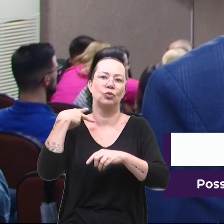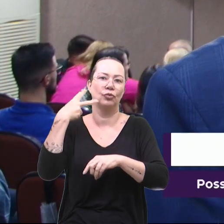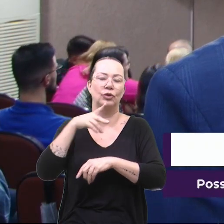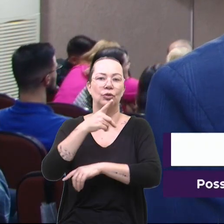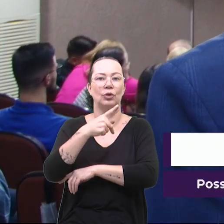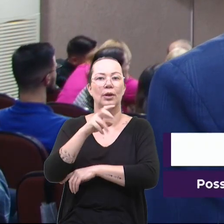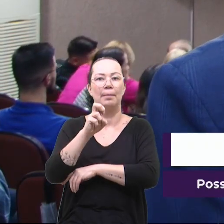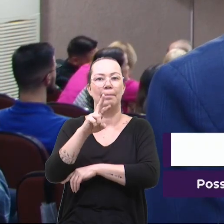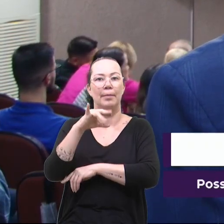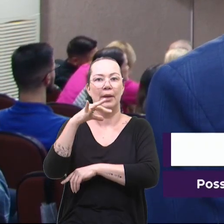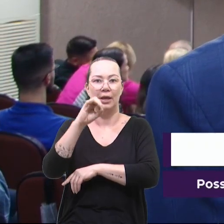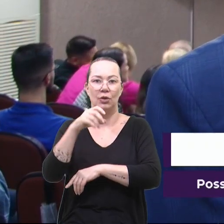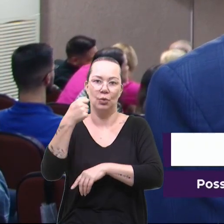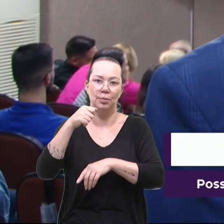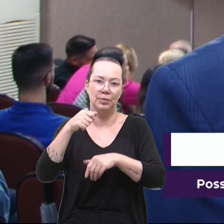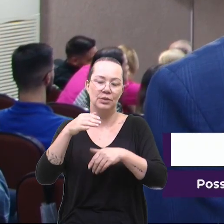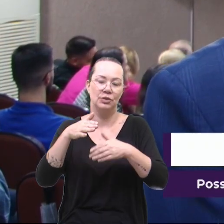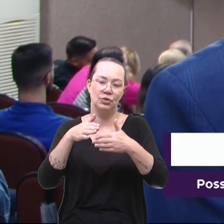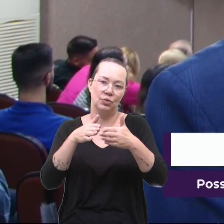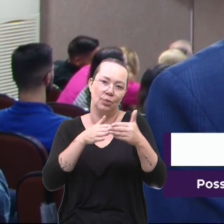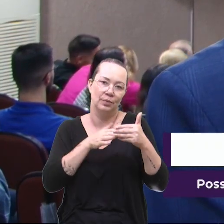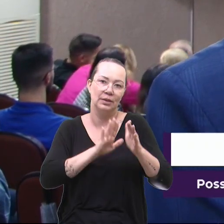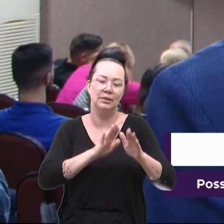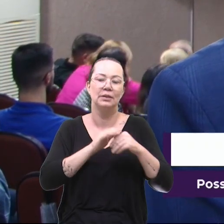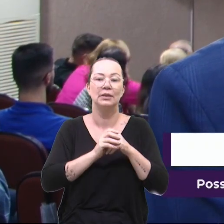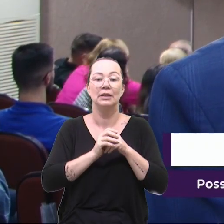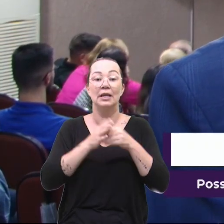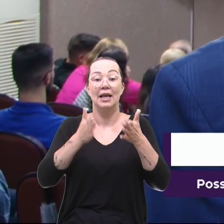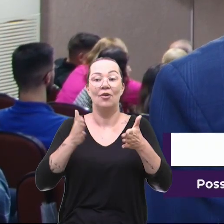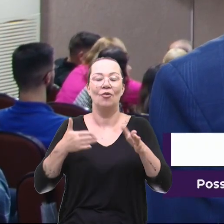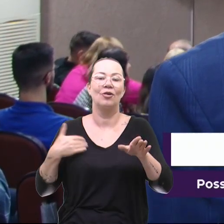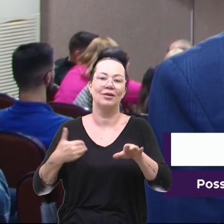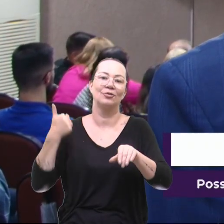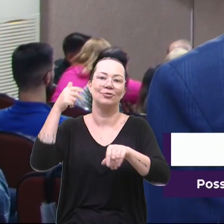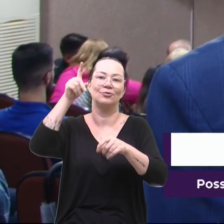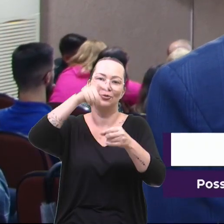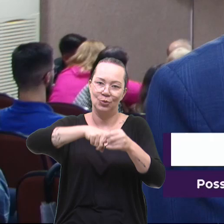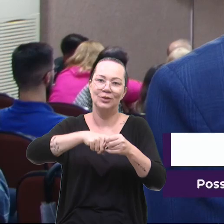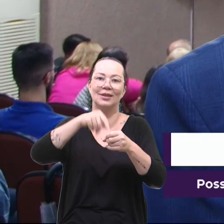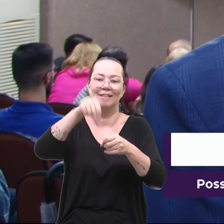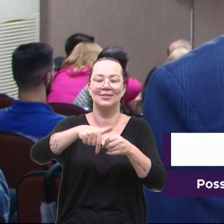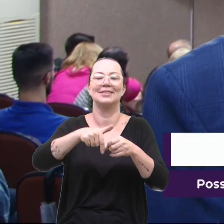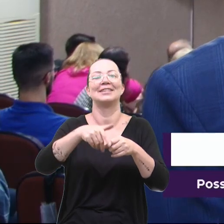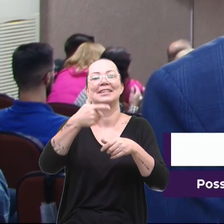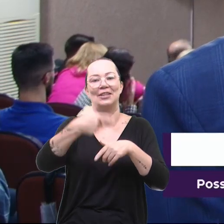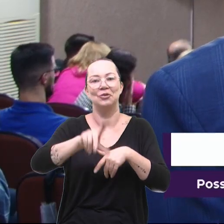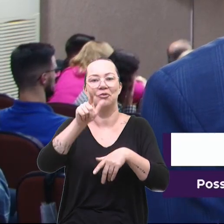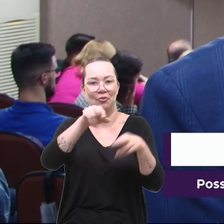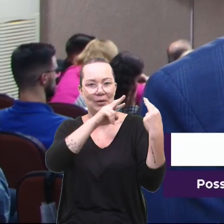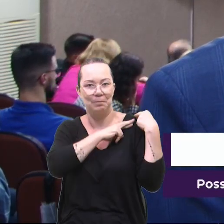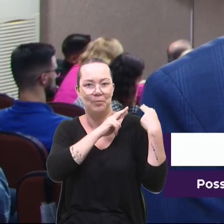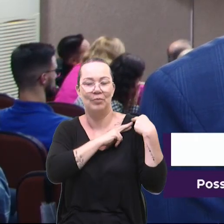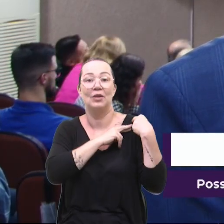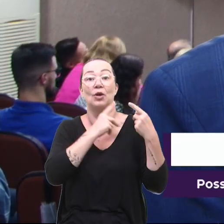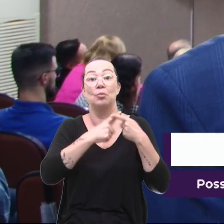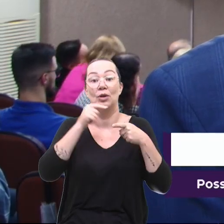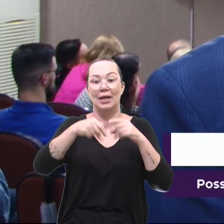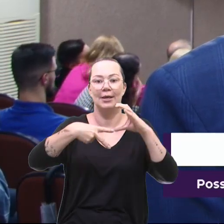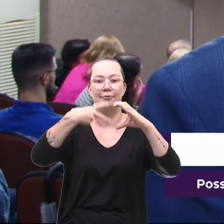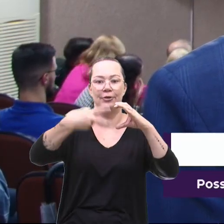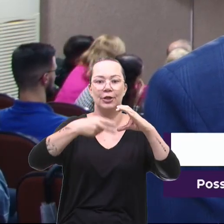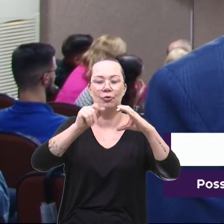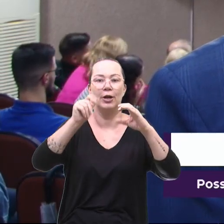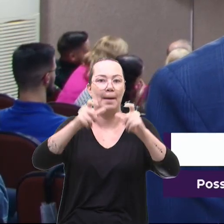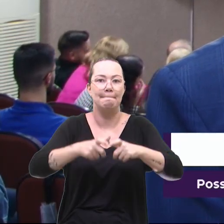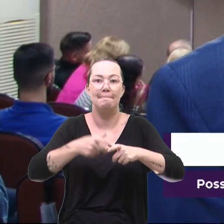naquela época, e agora retornando a este cargo novamente. É muita responsabilidade, é a 2ª maior Câmara do